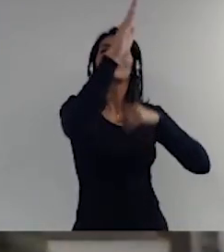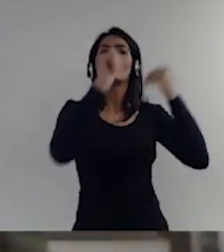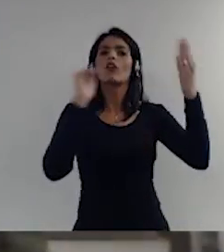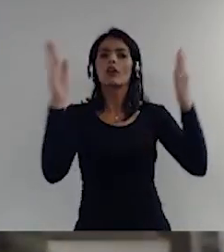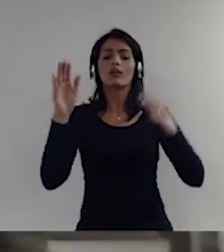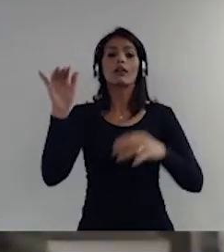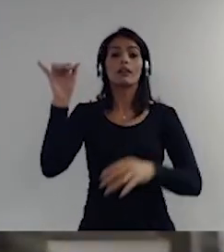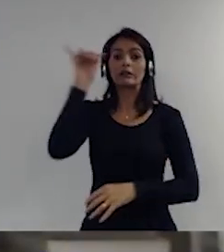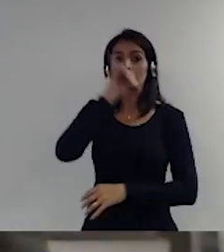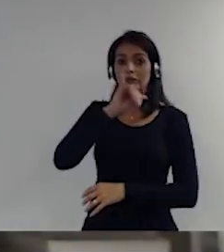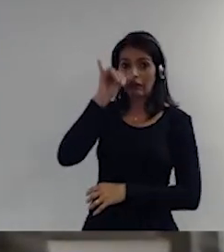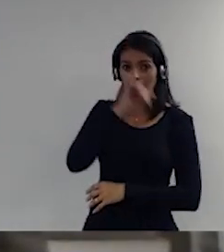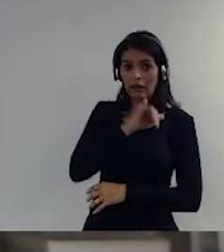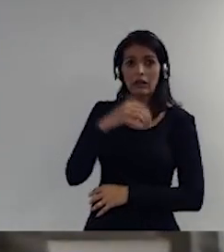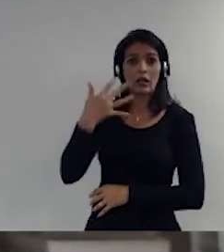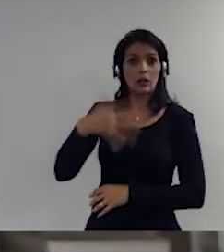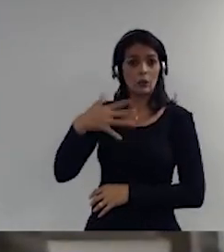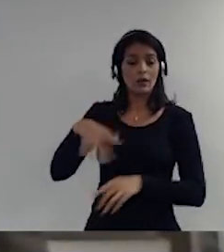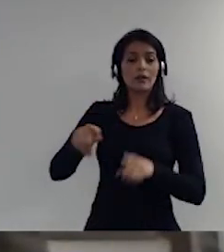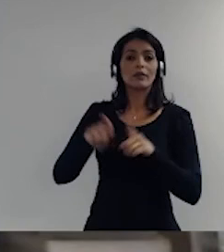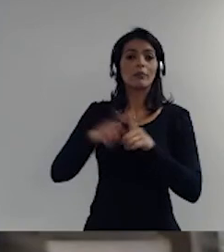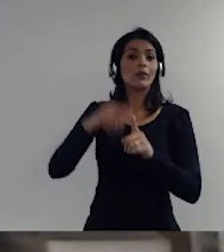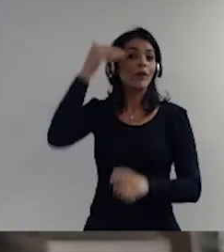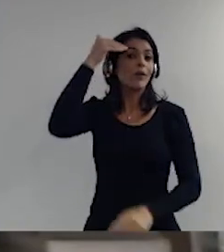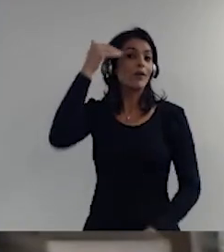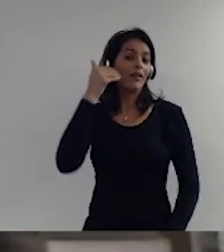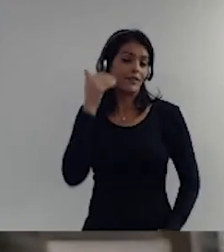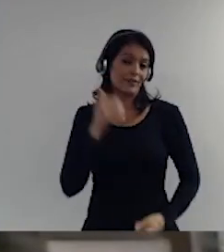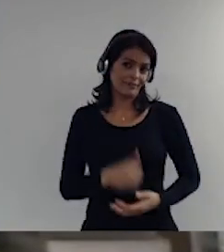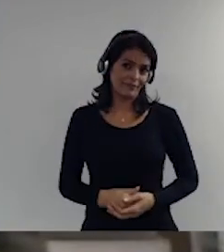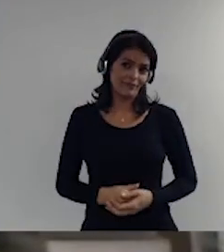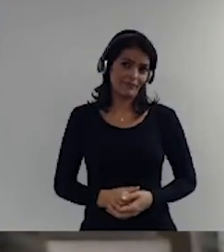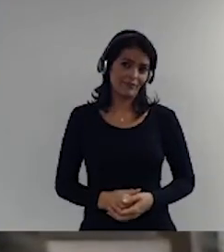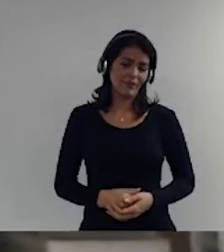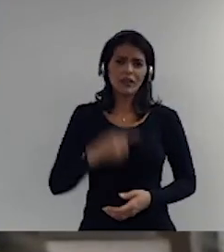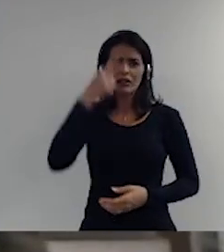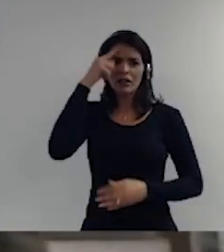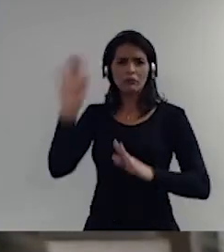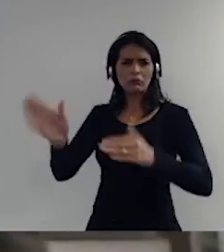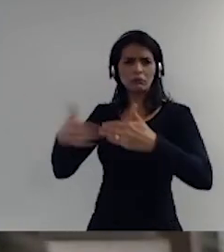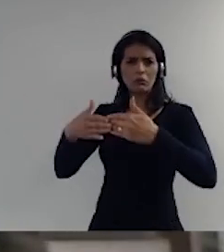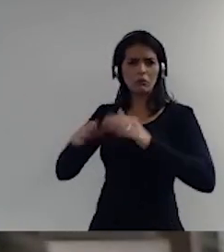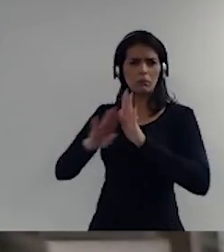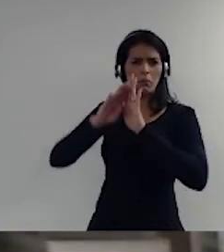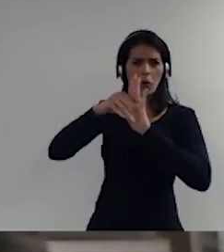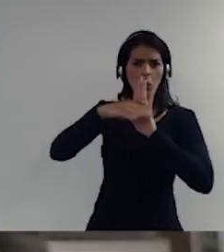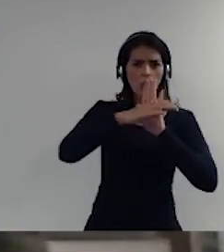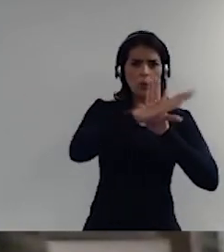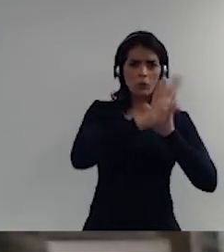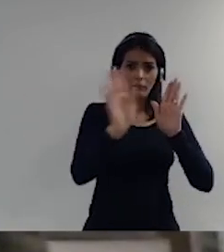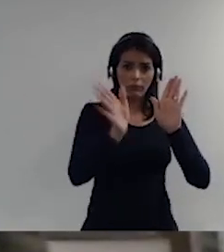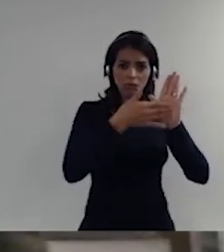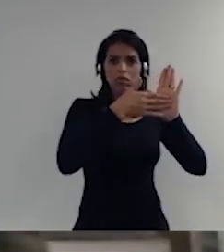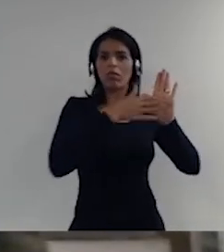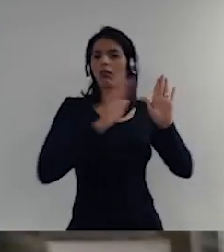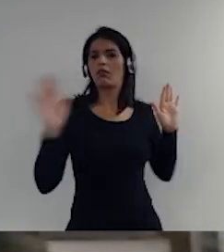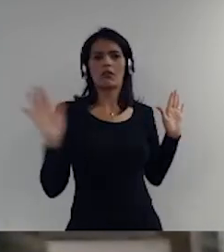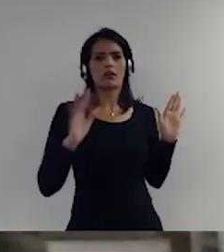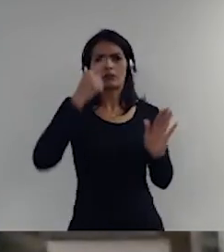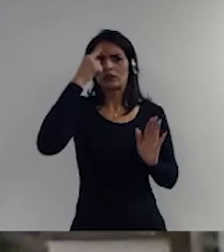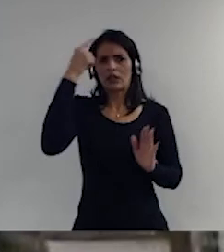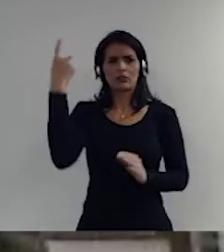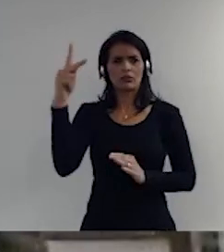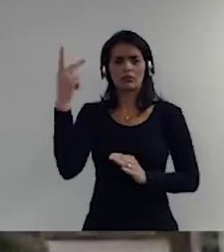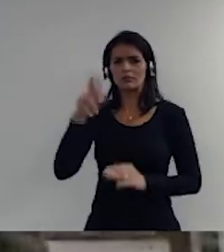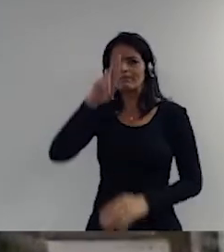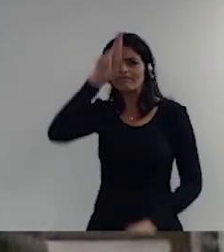própria Itália e na Coreia, que a ideia de fechar a Bolsa foi efetivamente uma ideia